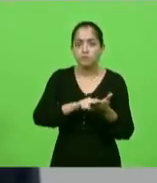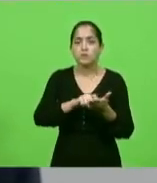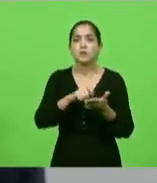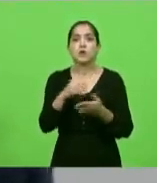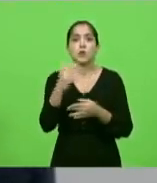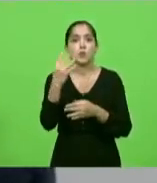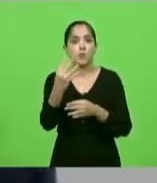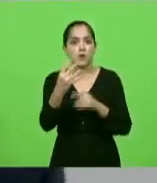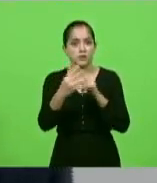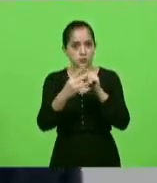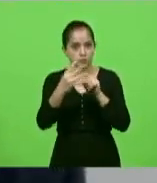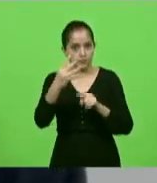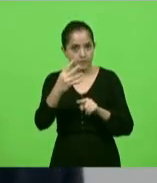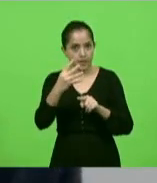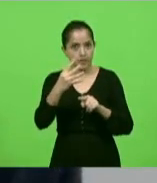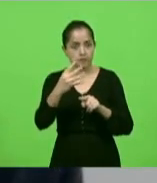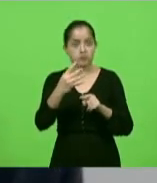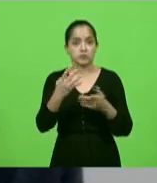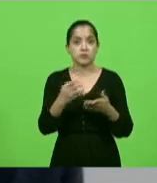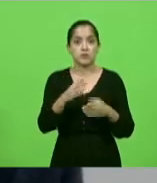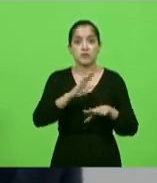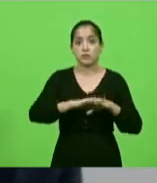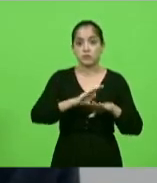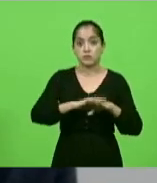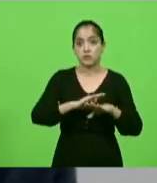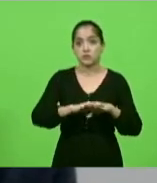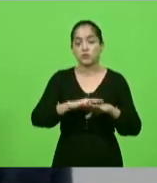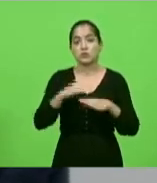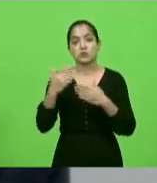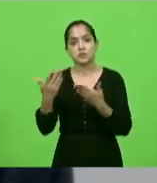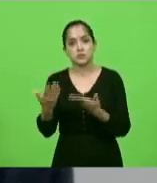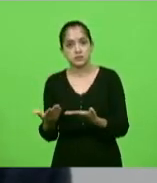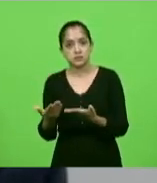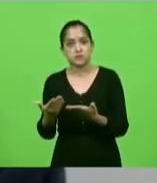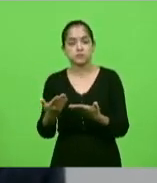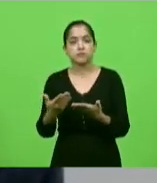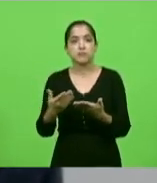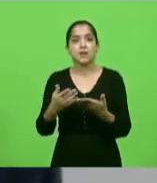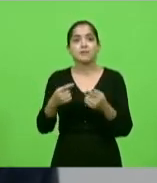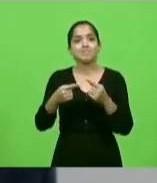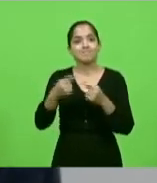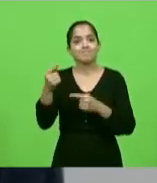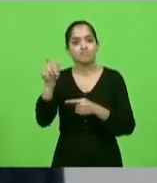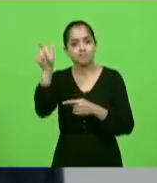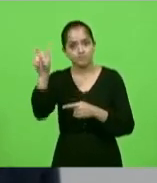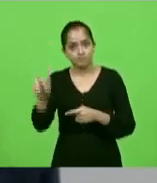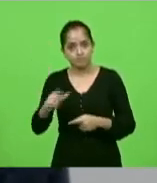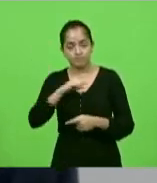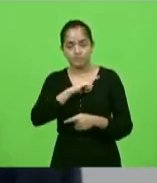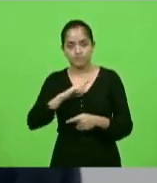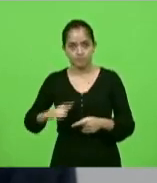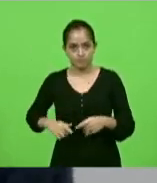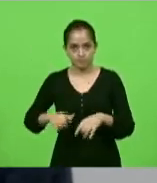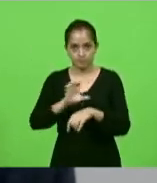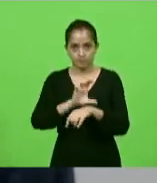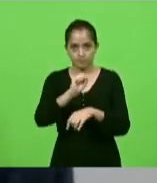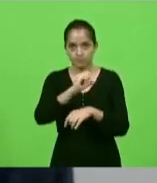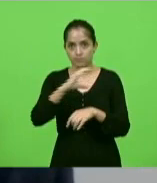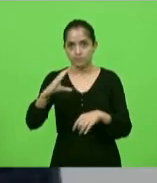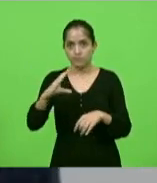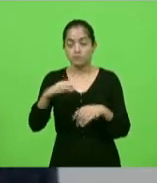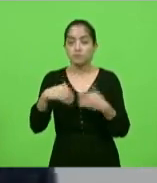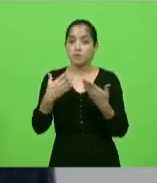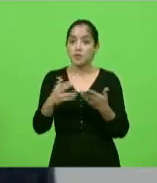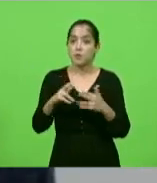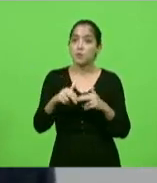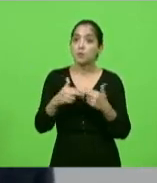4 fatos distintos, em que os autores entendem que a atuação imprópria do senhor governador do Estado de Santa Catarina e,